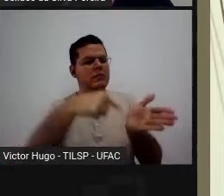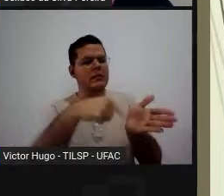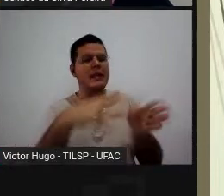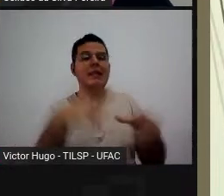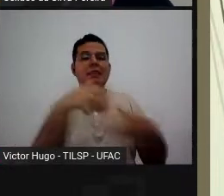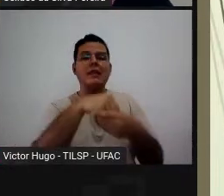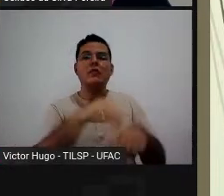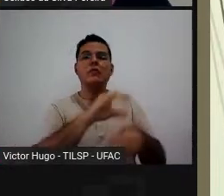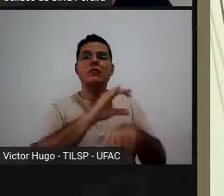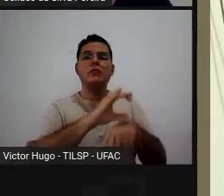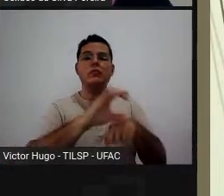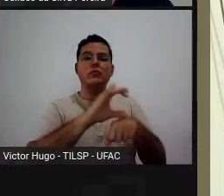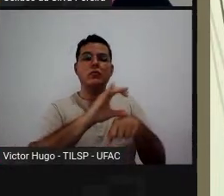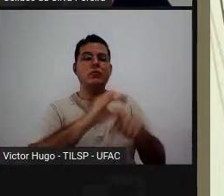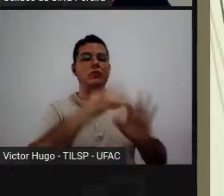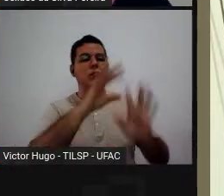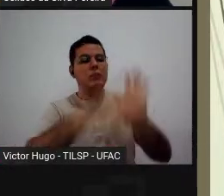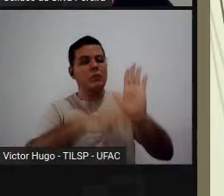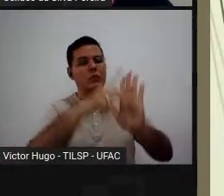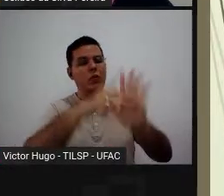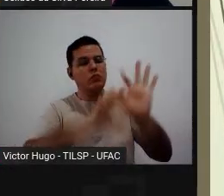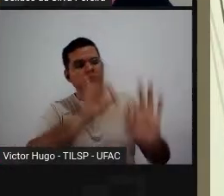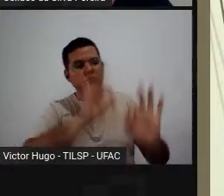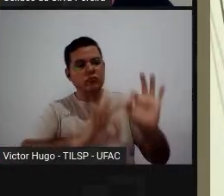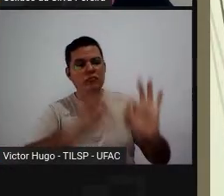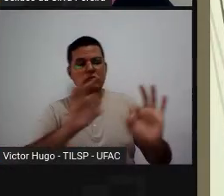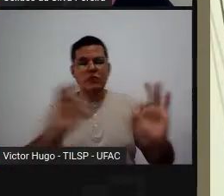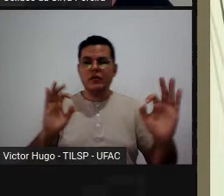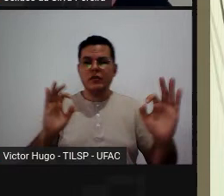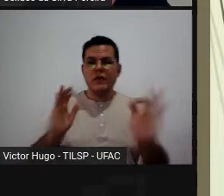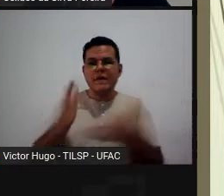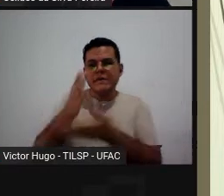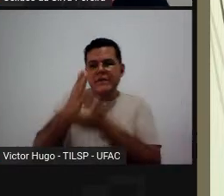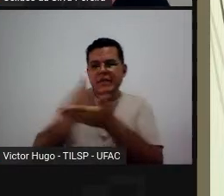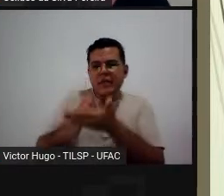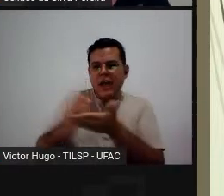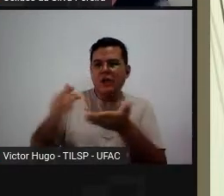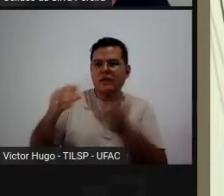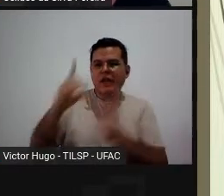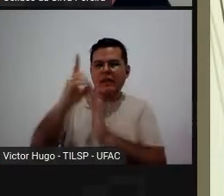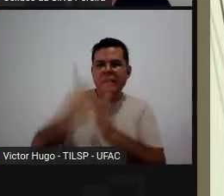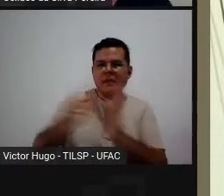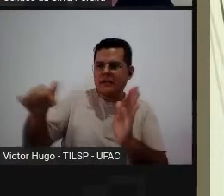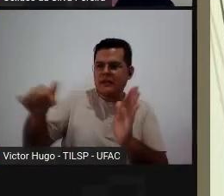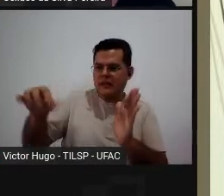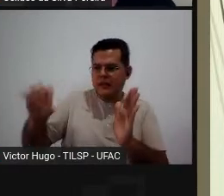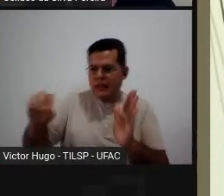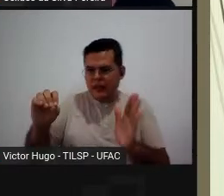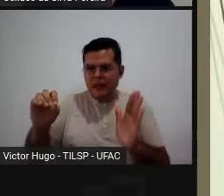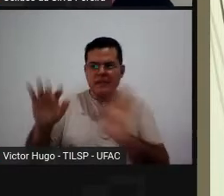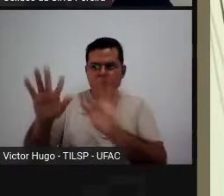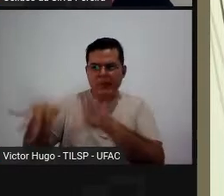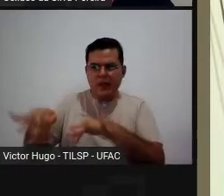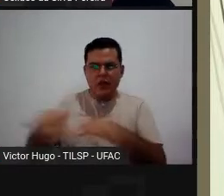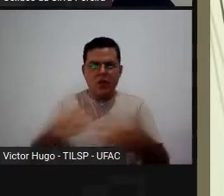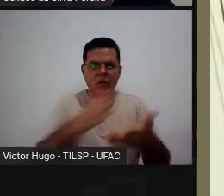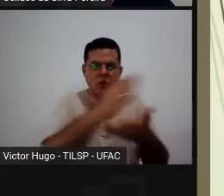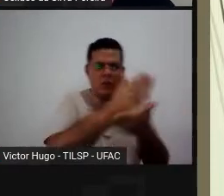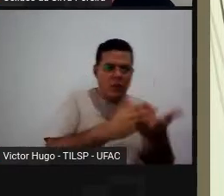meados de 70, meados de 80, que foi o nosso recorte e também foram os planos que nós encontramos para analisar.